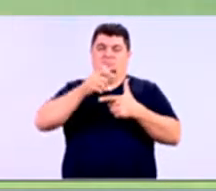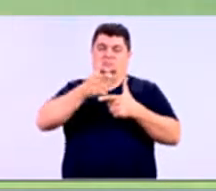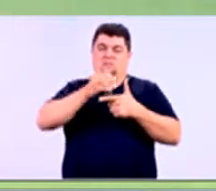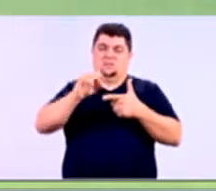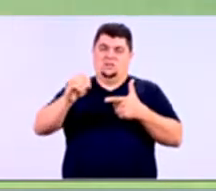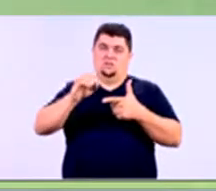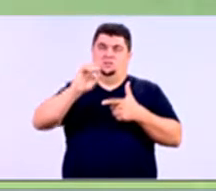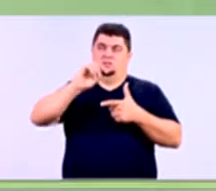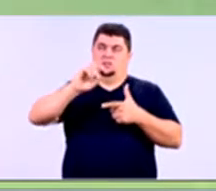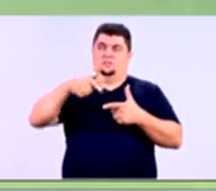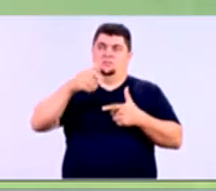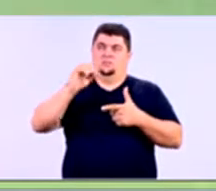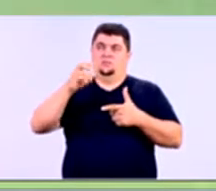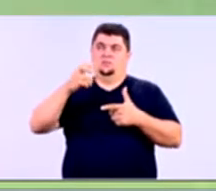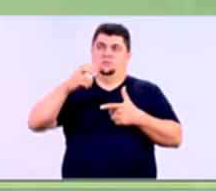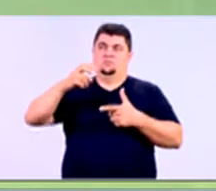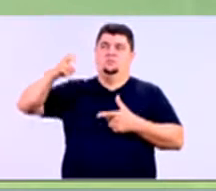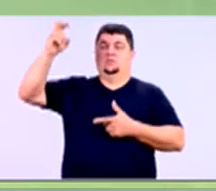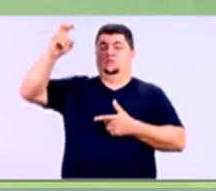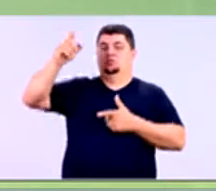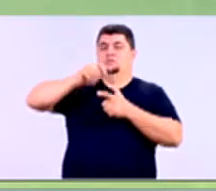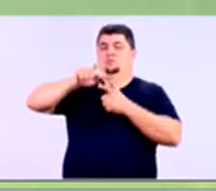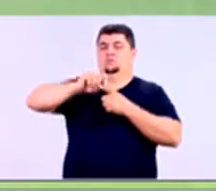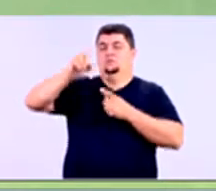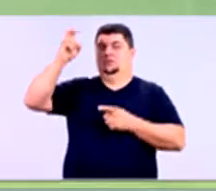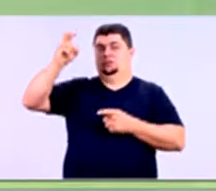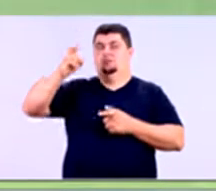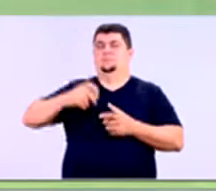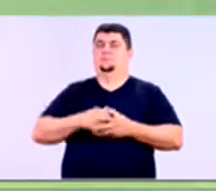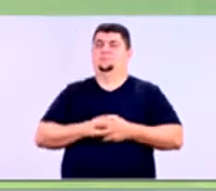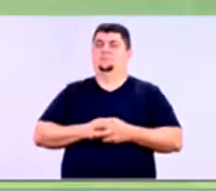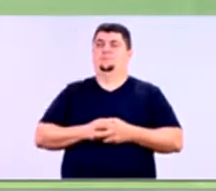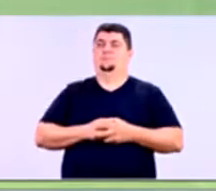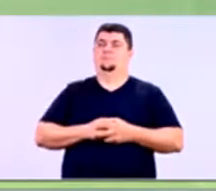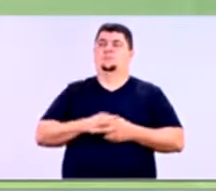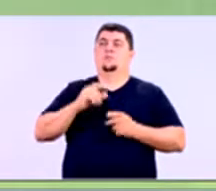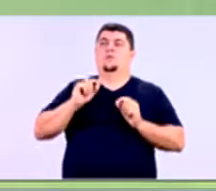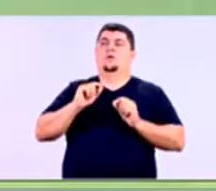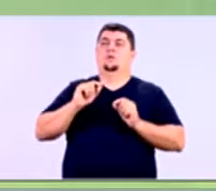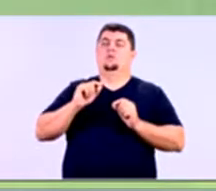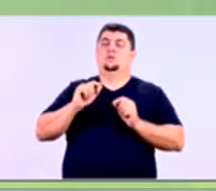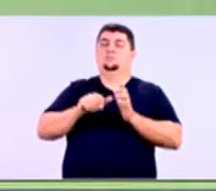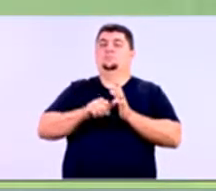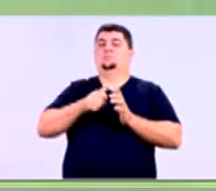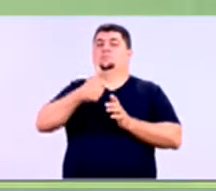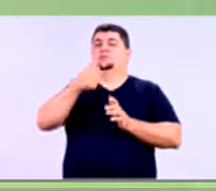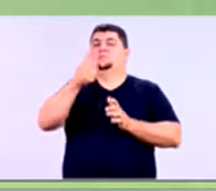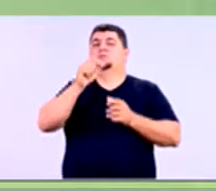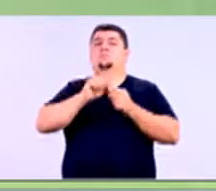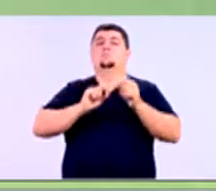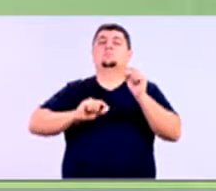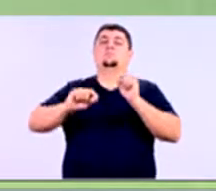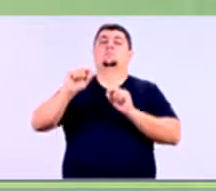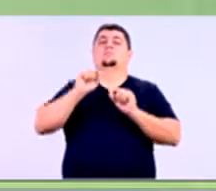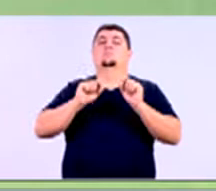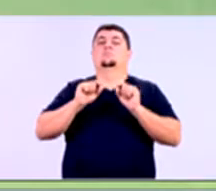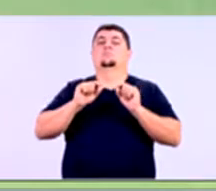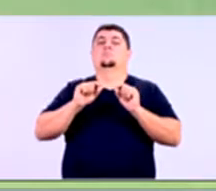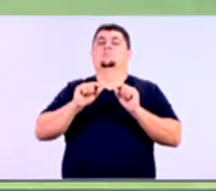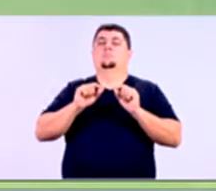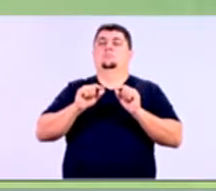5. Por que 5? 5 meses. O que eu resolvo primeiro aqui nessa expressão?